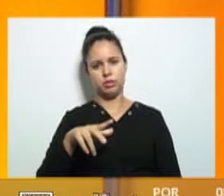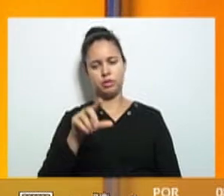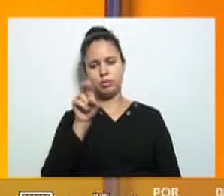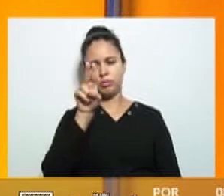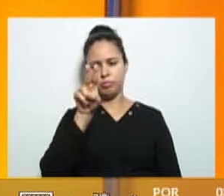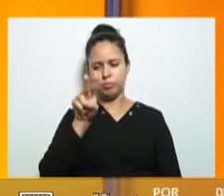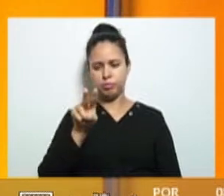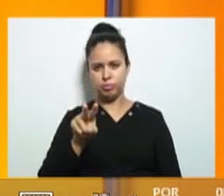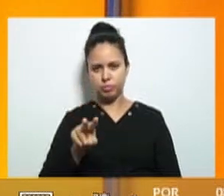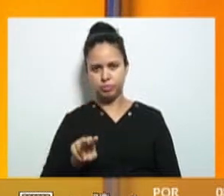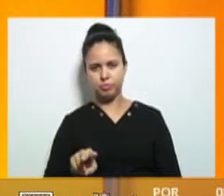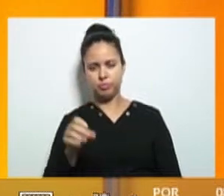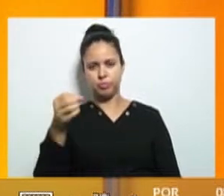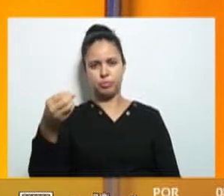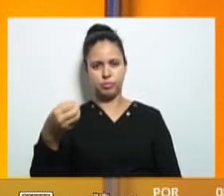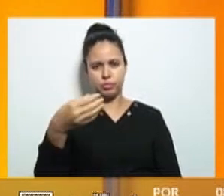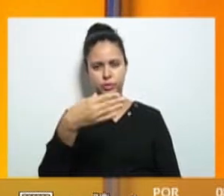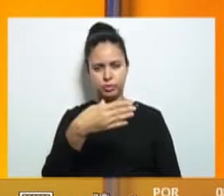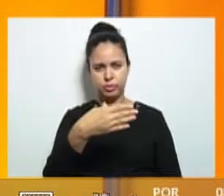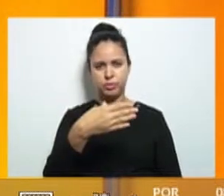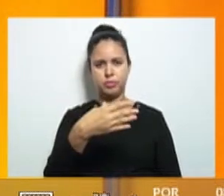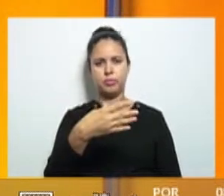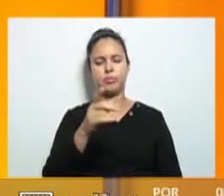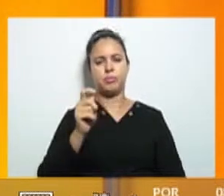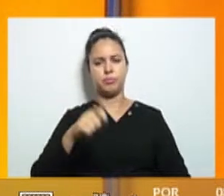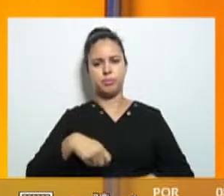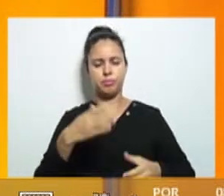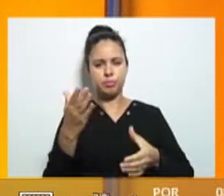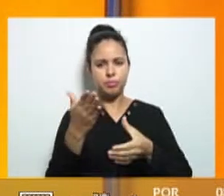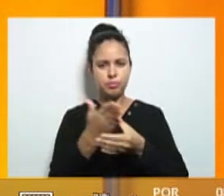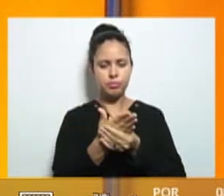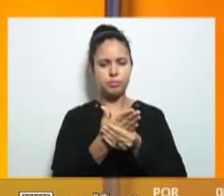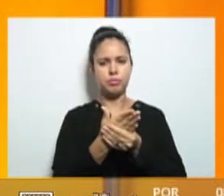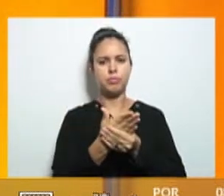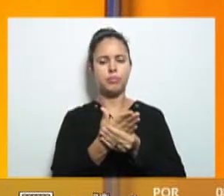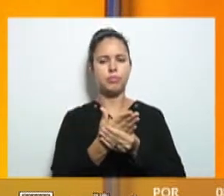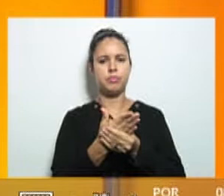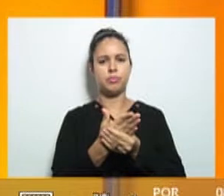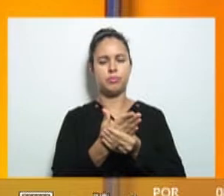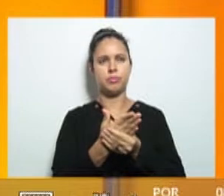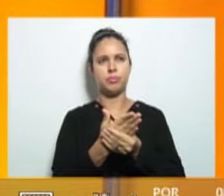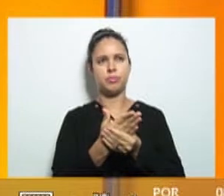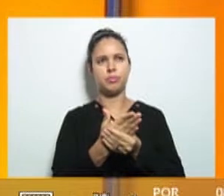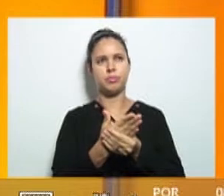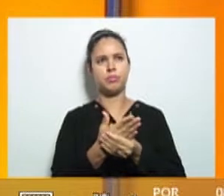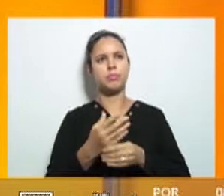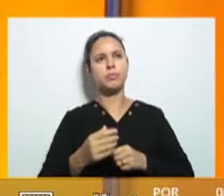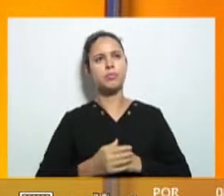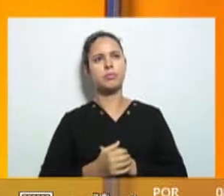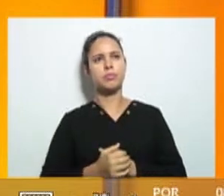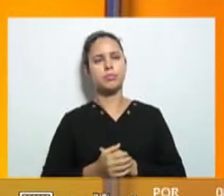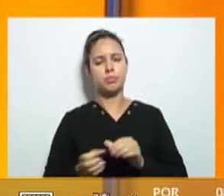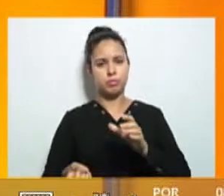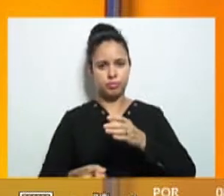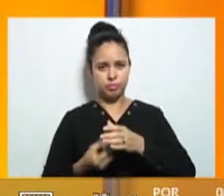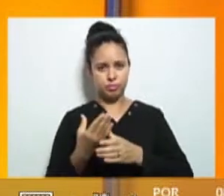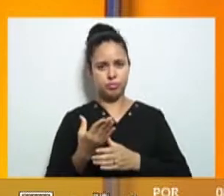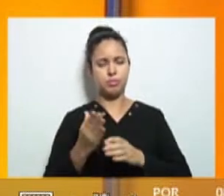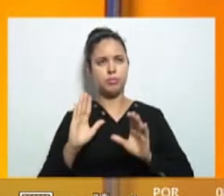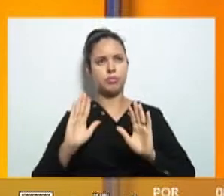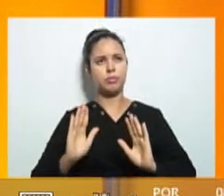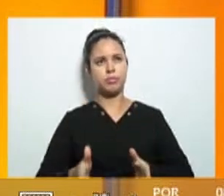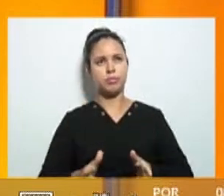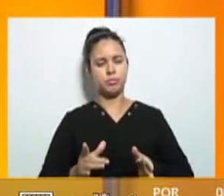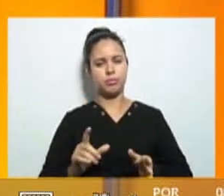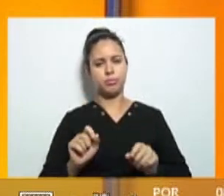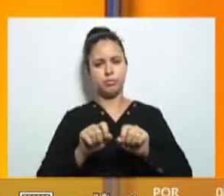botão direito, você vai lá em novo, ó, tem a opção pasta lá em cima. Clicou aqui, ó,